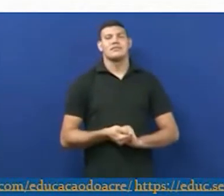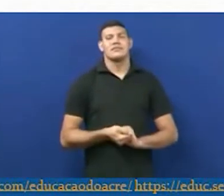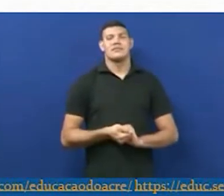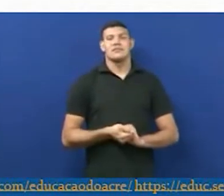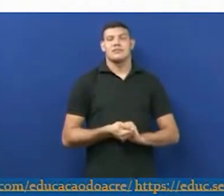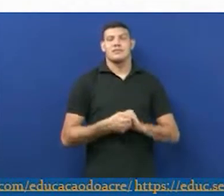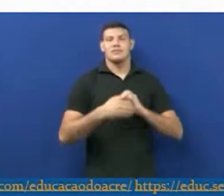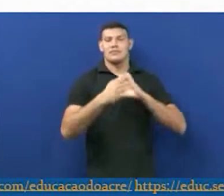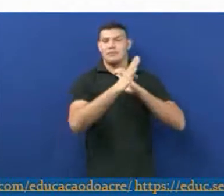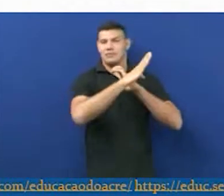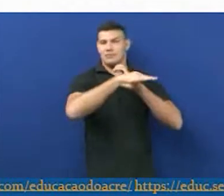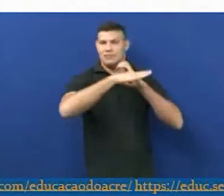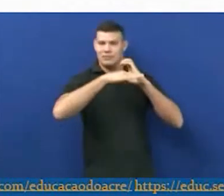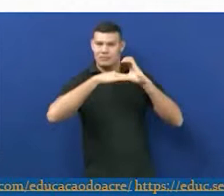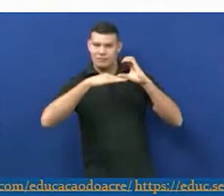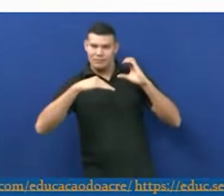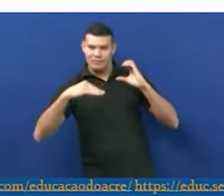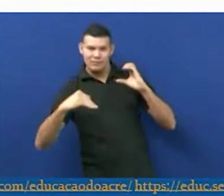Vênus,